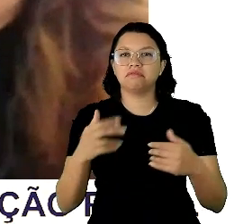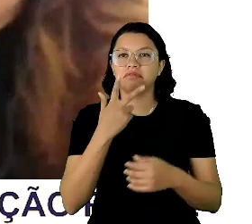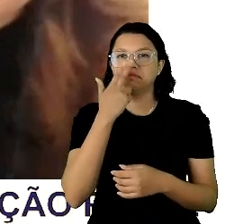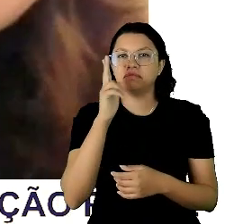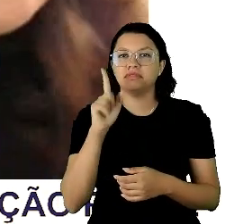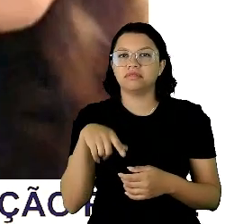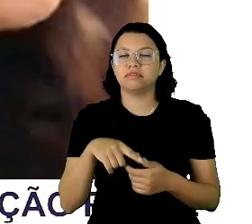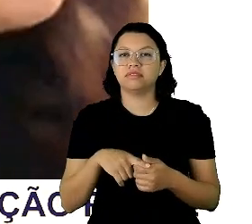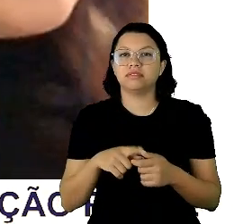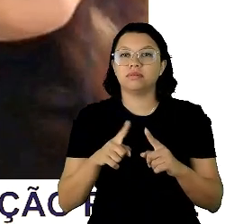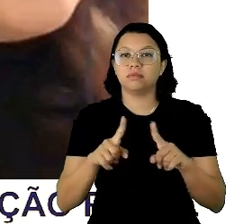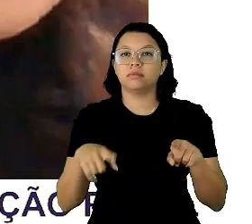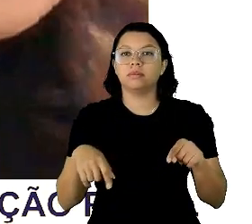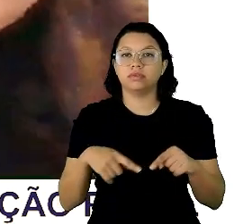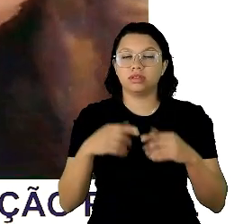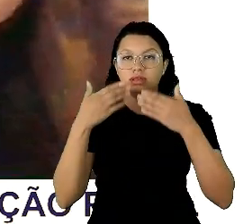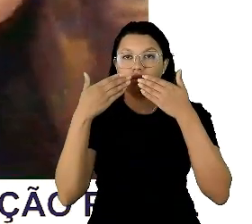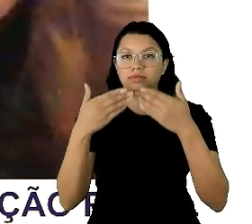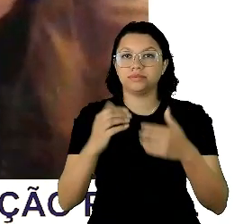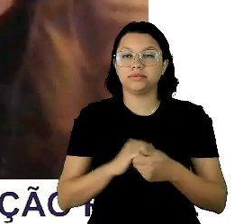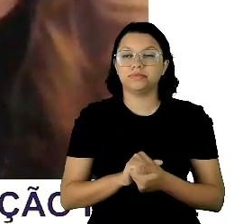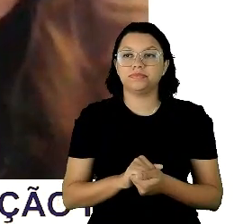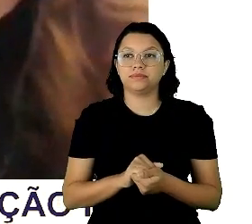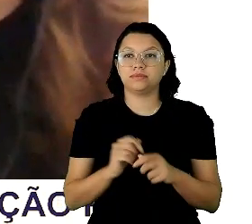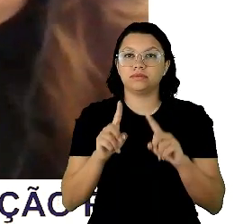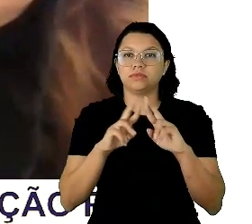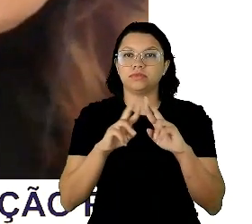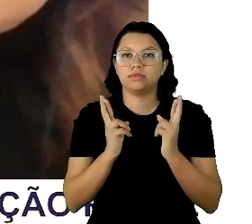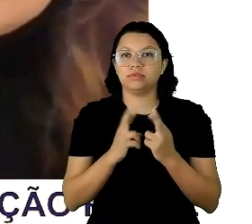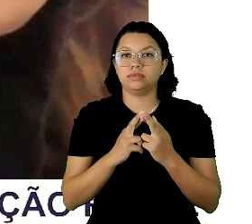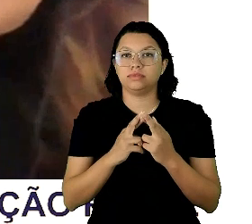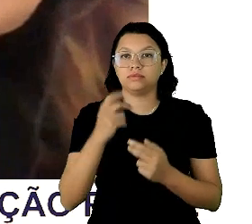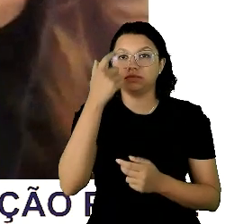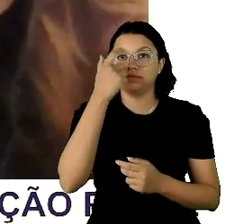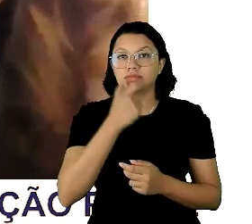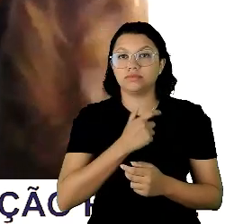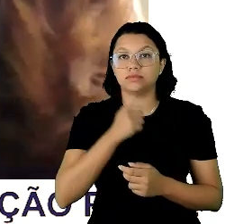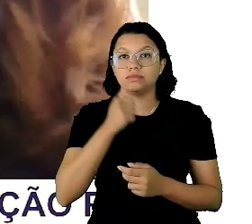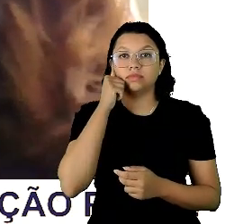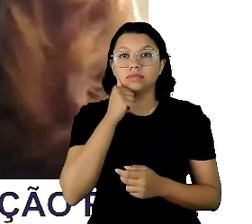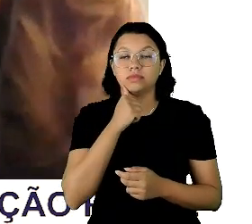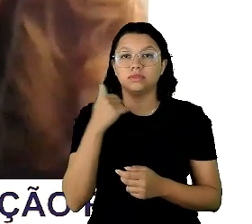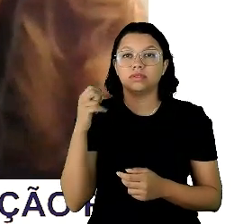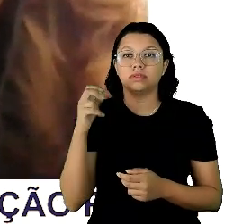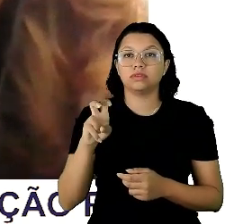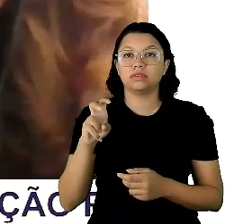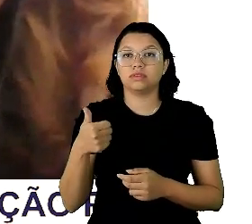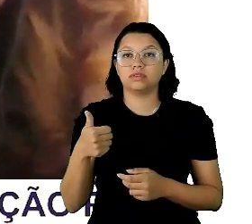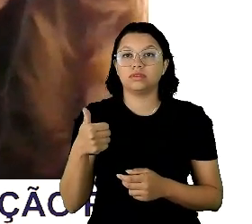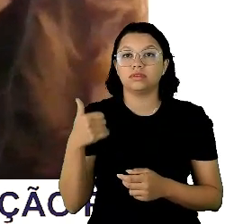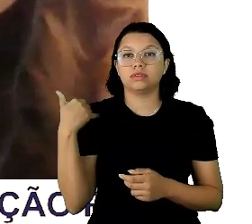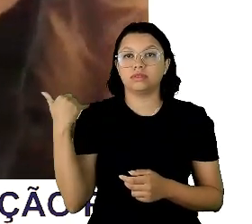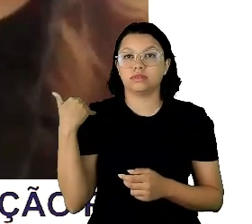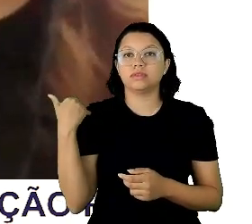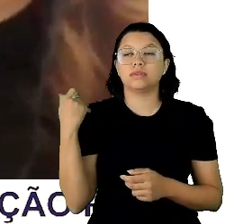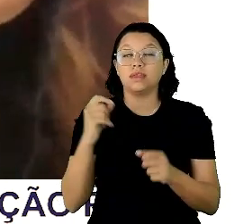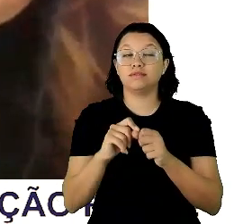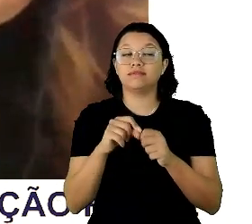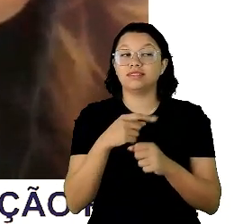sala de audiência, né? Eu sou uma mulher de 51 anos, recém-completados no